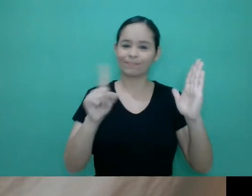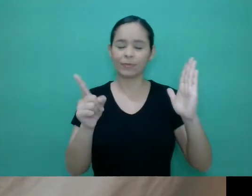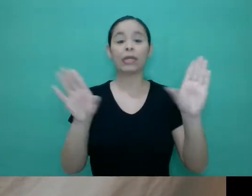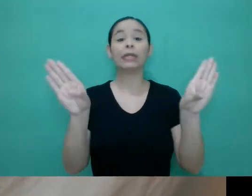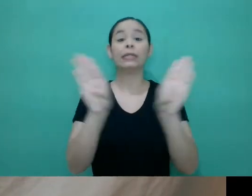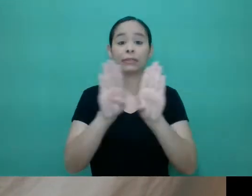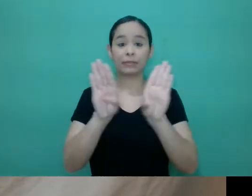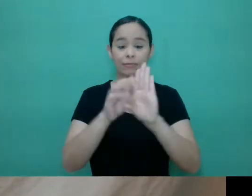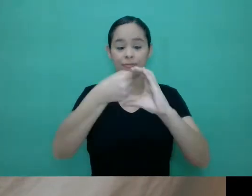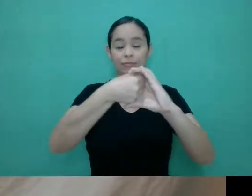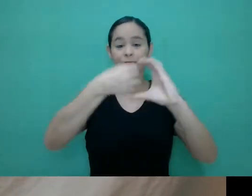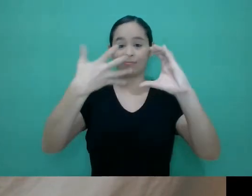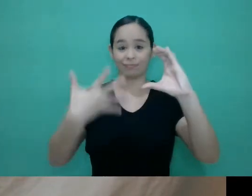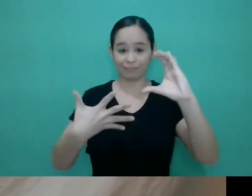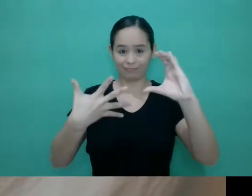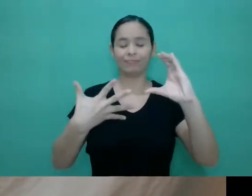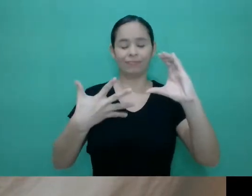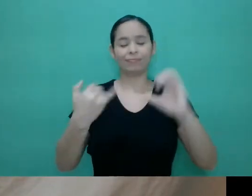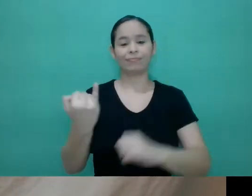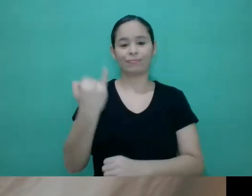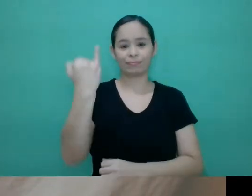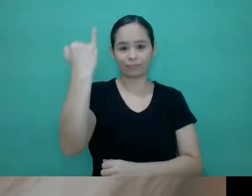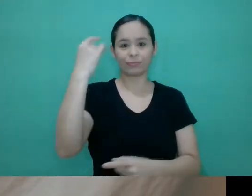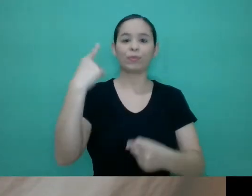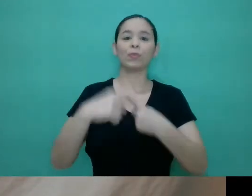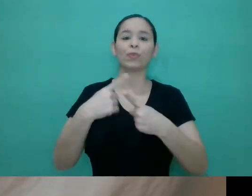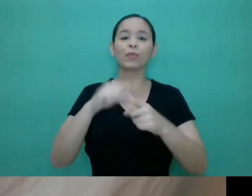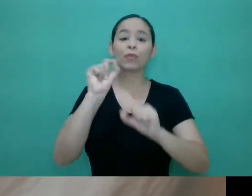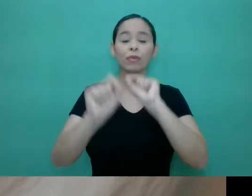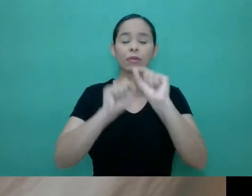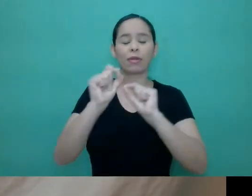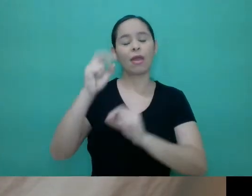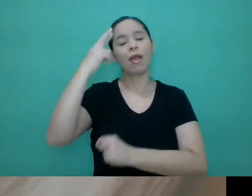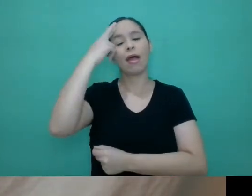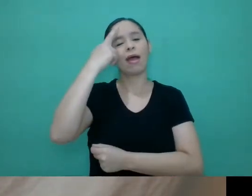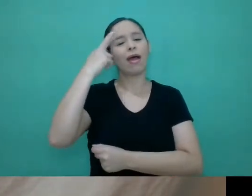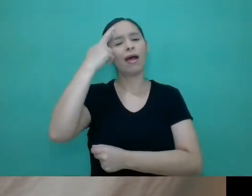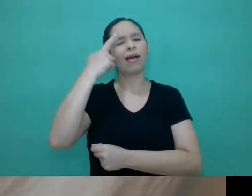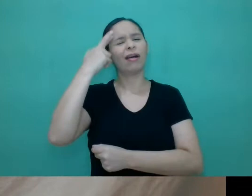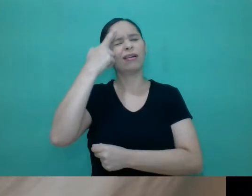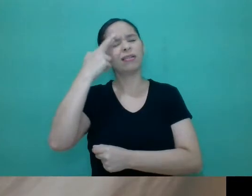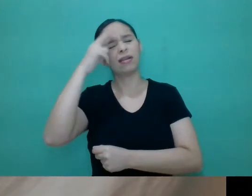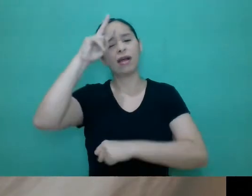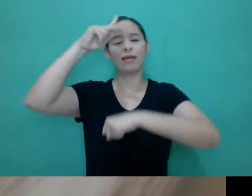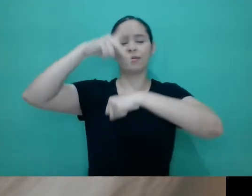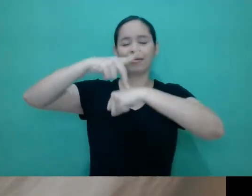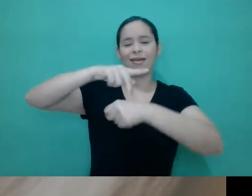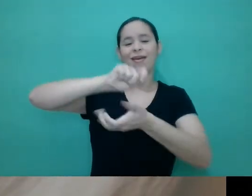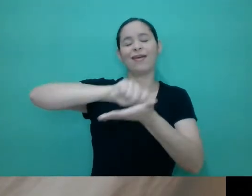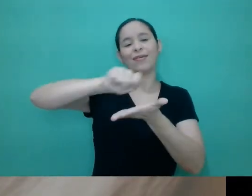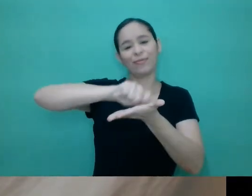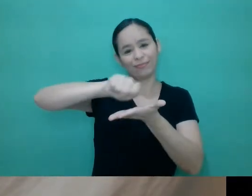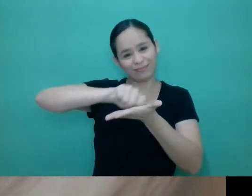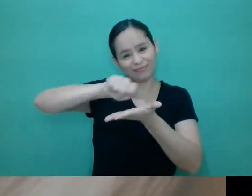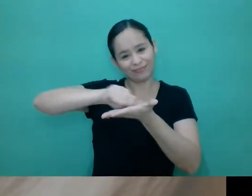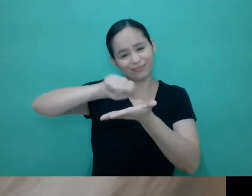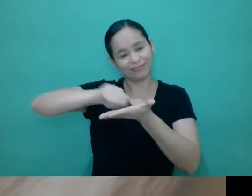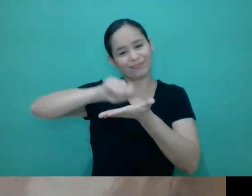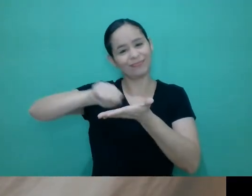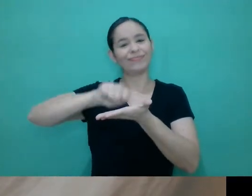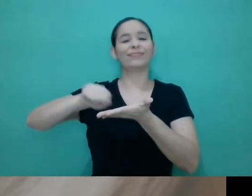característica bem significativa é que o ensaio traz uma reflexão pessoal do autor que está realizando esse texto,